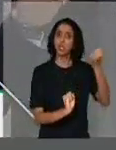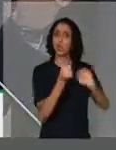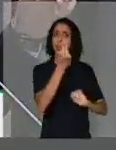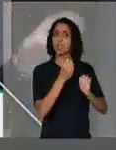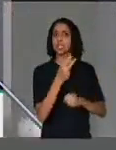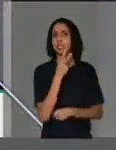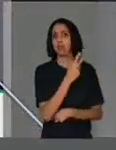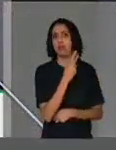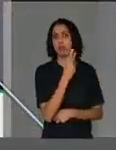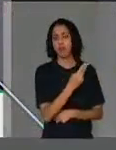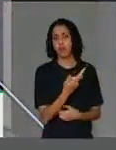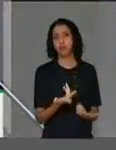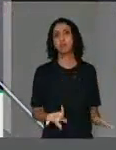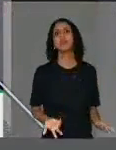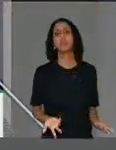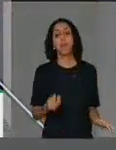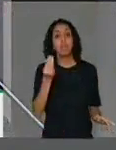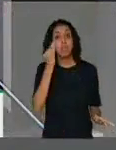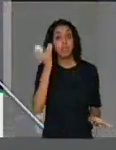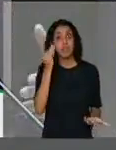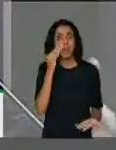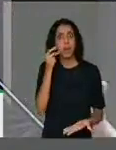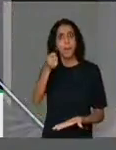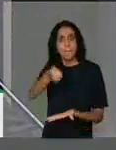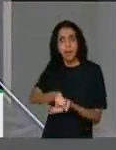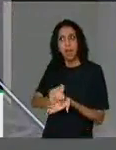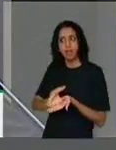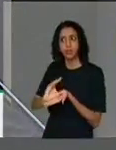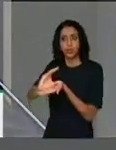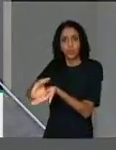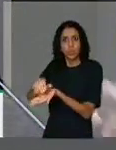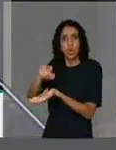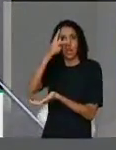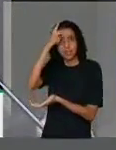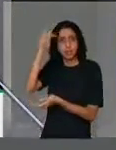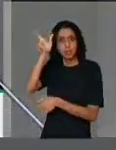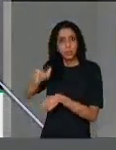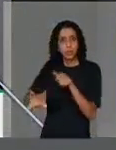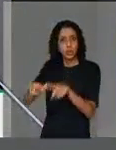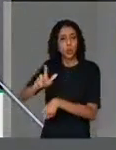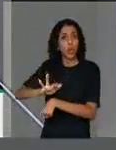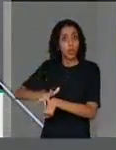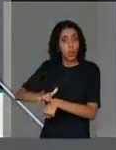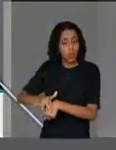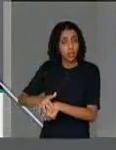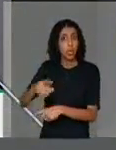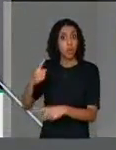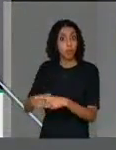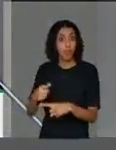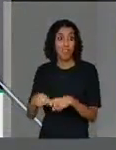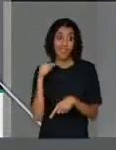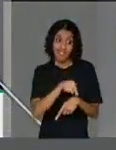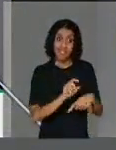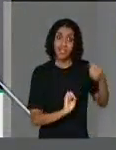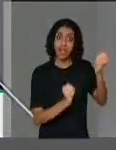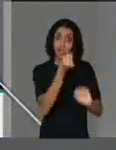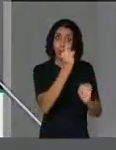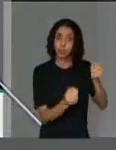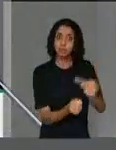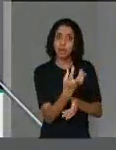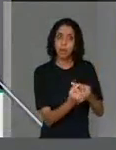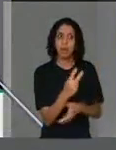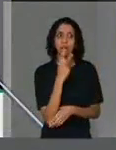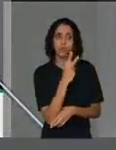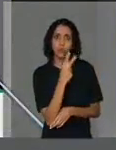frente minimamente aos custos com saúde que o Estado tem que fazer para tratar as doenças causadas por essa indústria. Nada